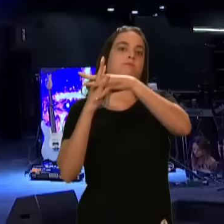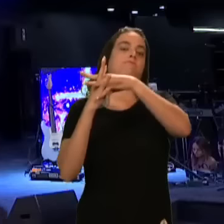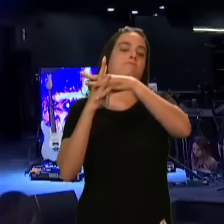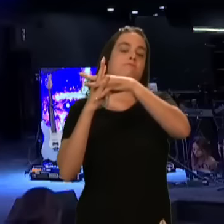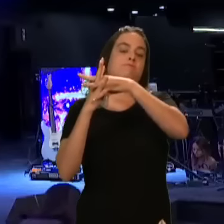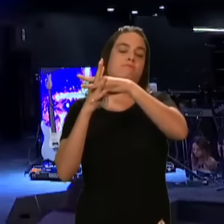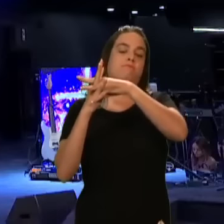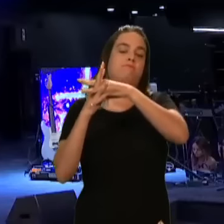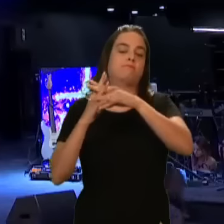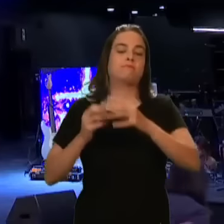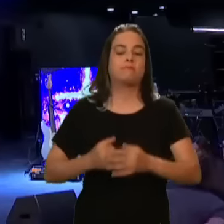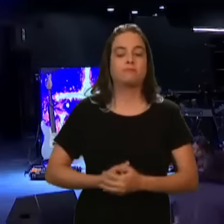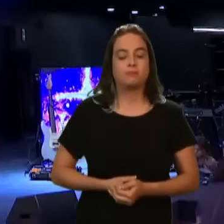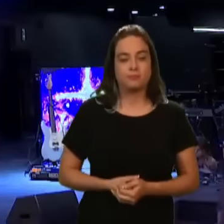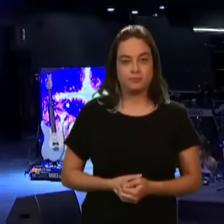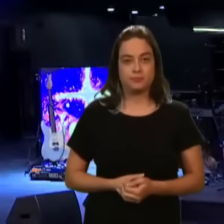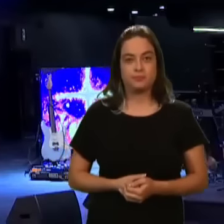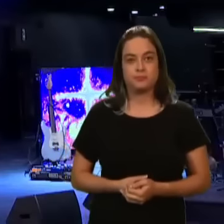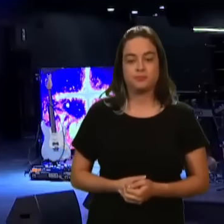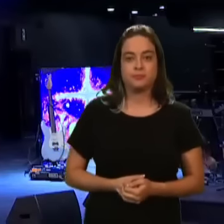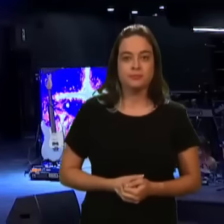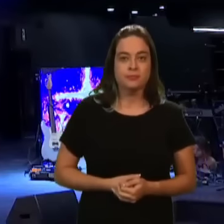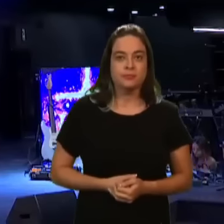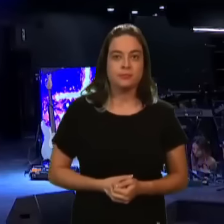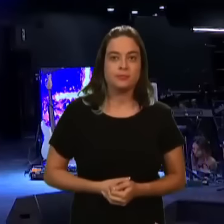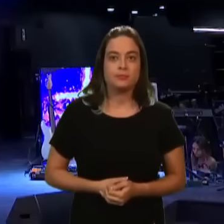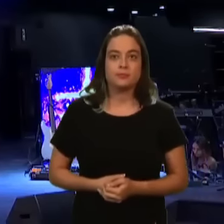resultados extraordinários.